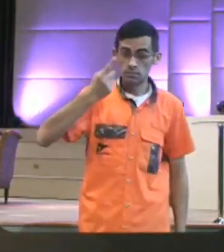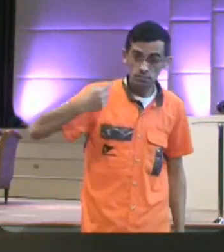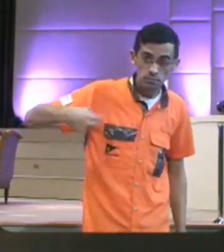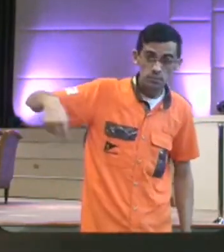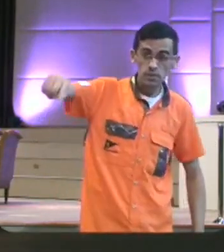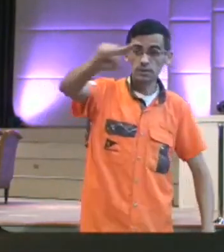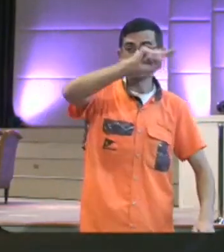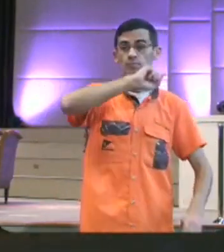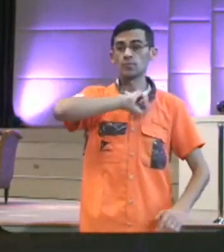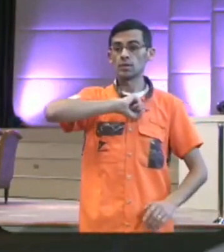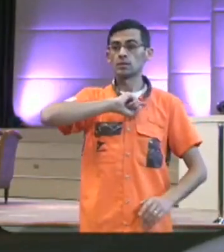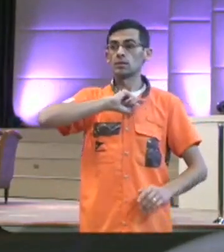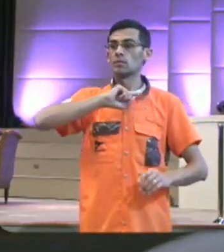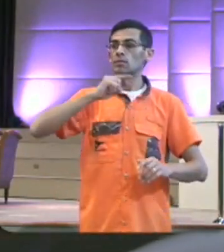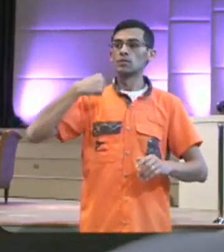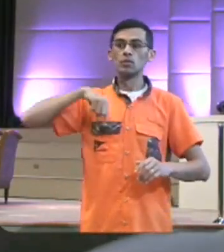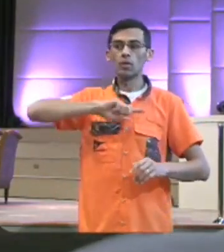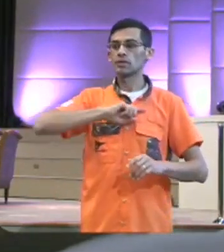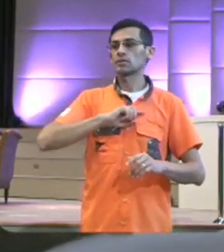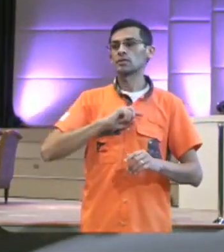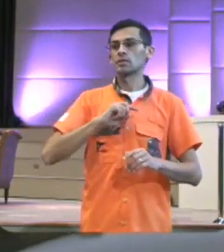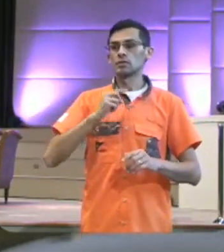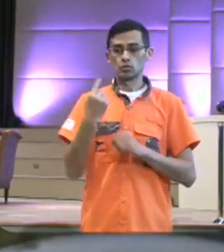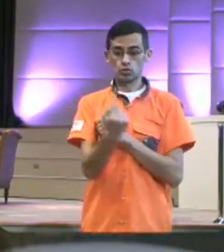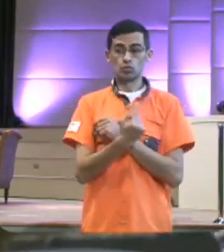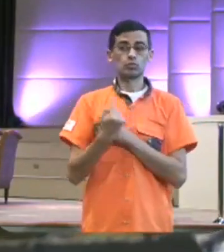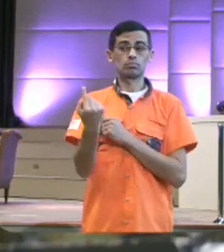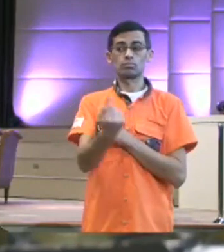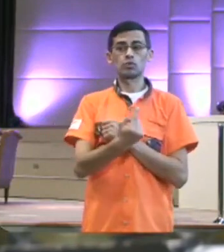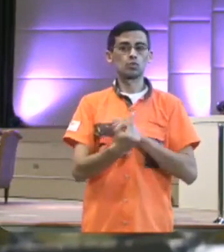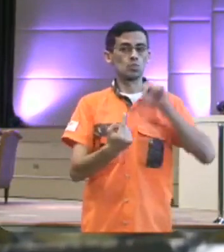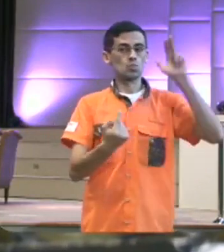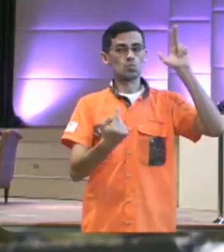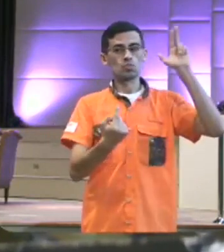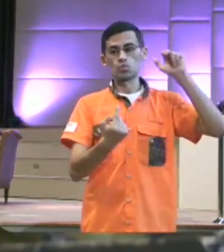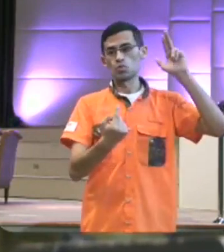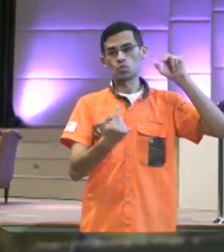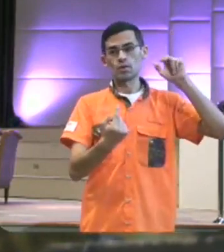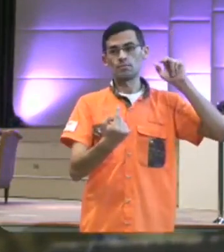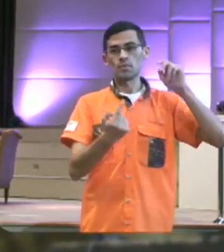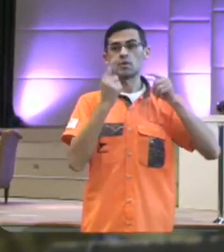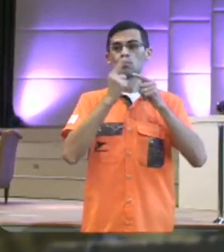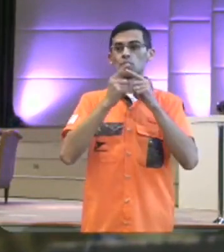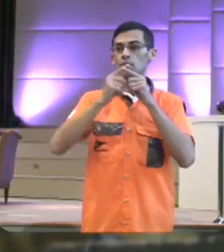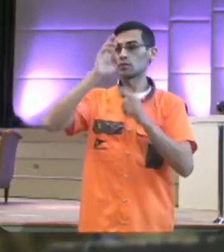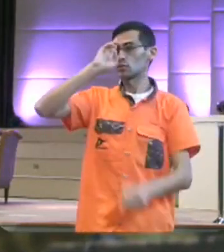gente que nós não ficamos sozinhos,